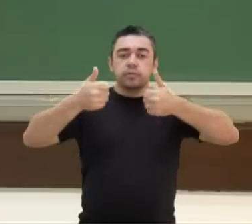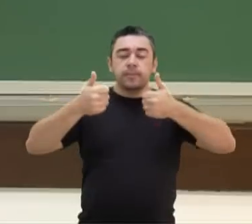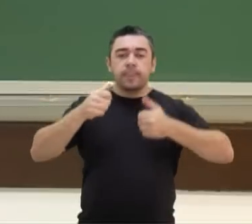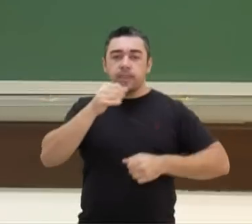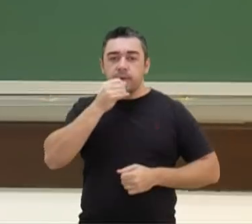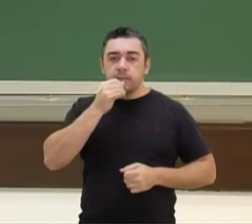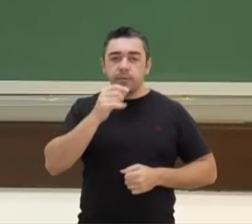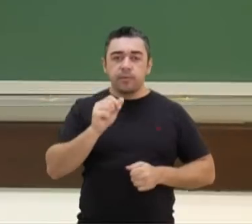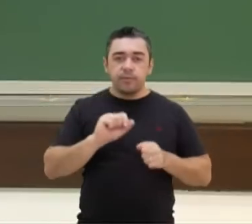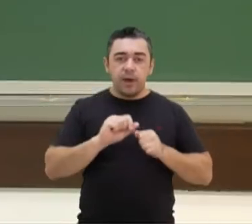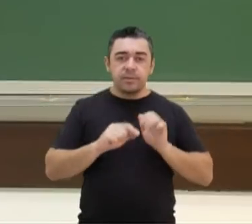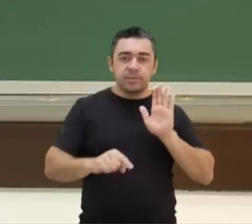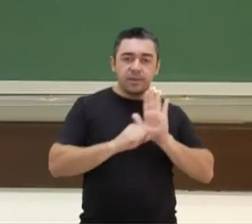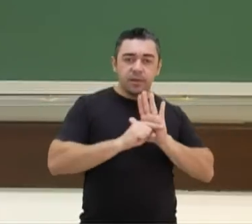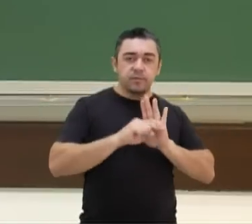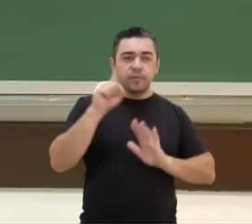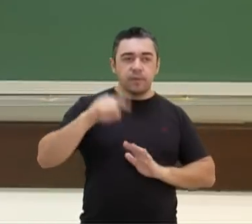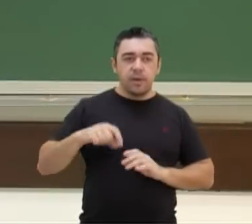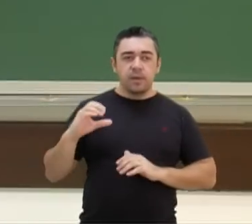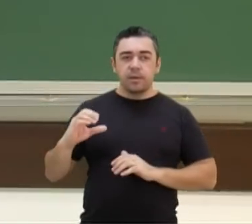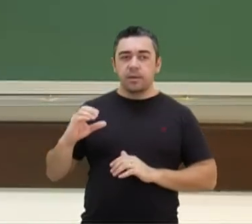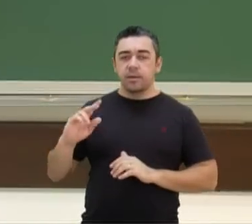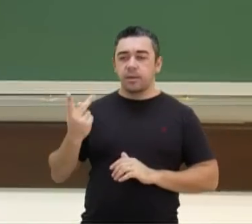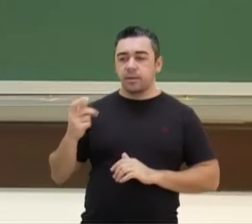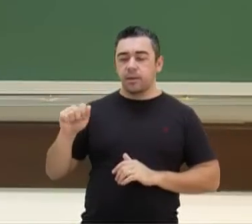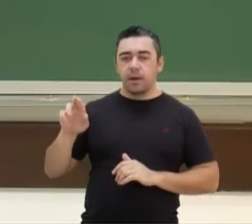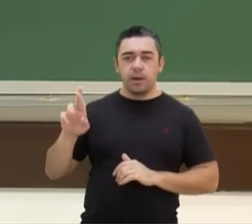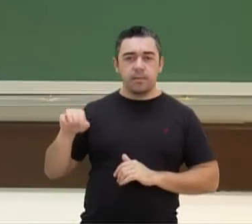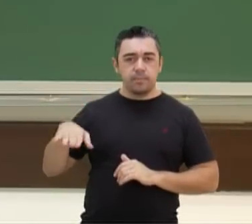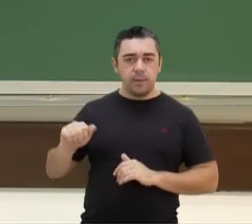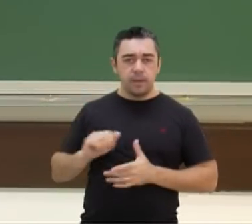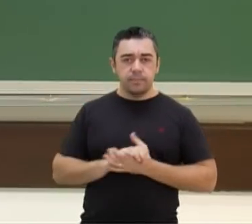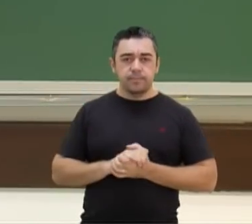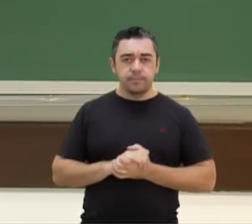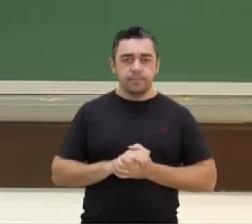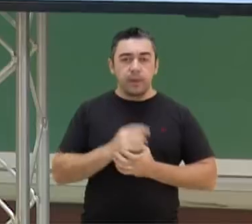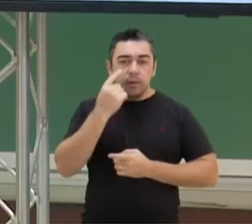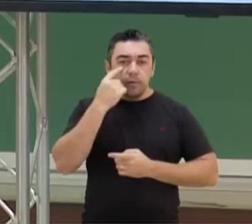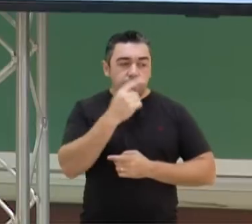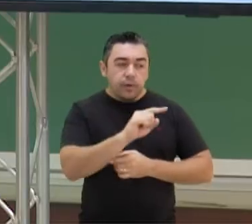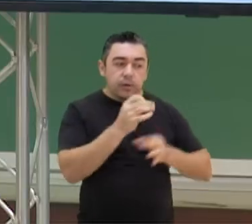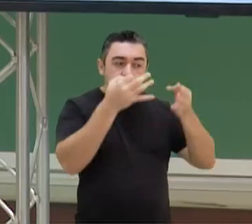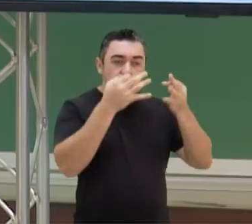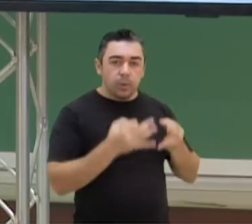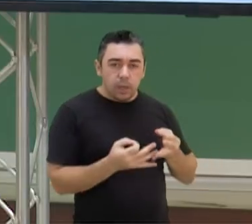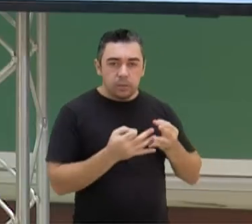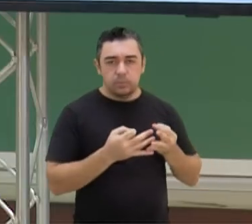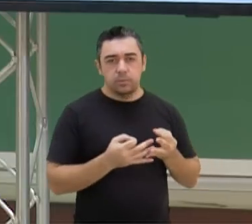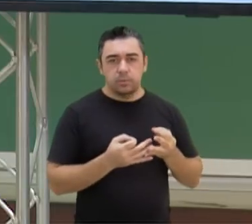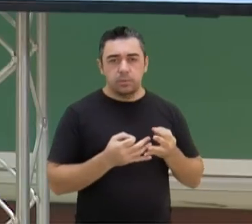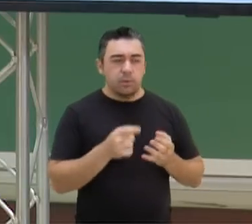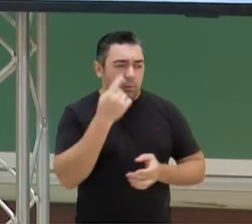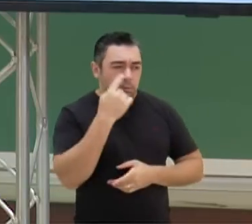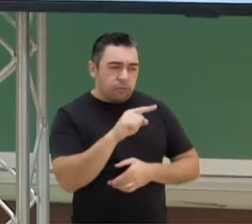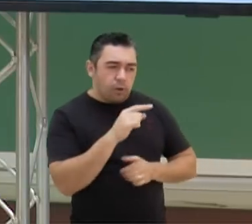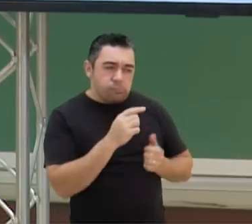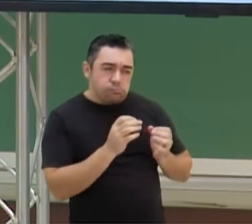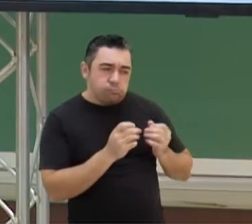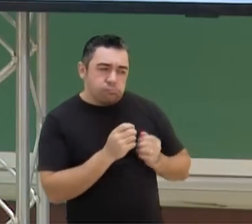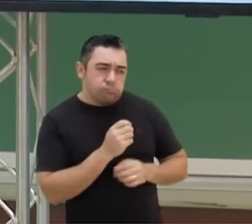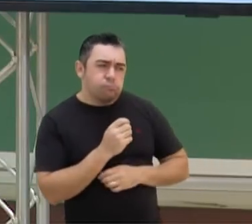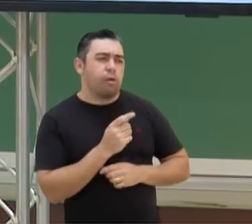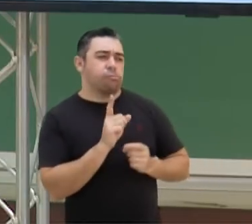negativo gera Karma. Então, roda do Dharma. Visão correta. Veja as coisas corretamente. Tente não ver com olhos